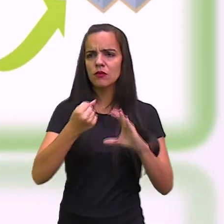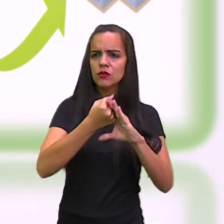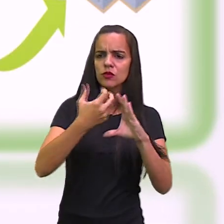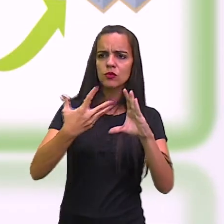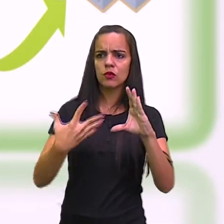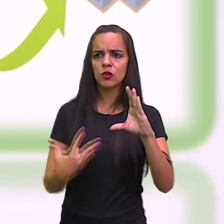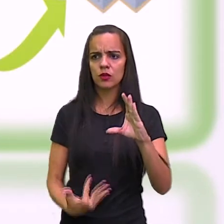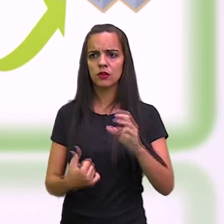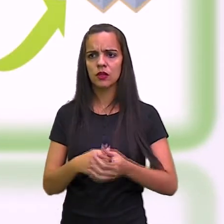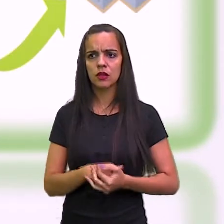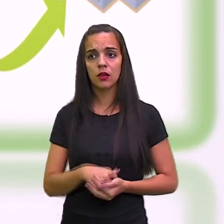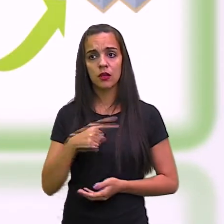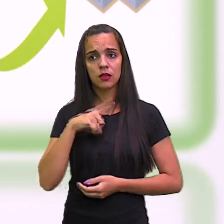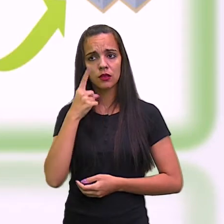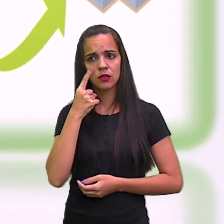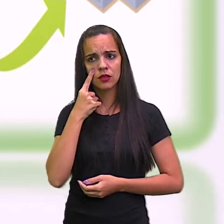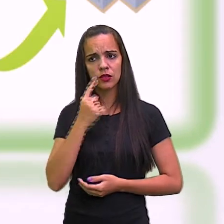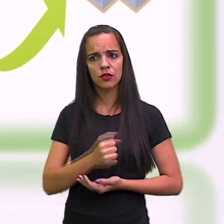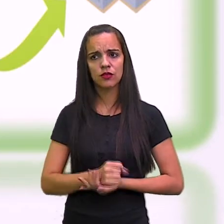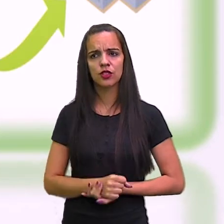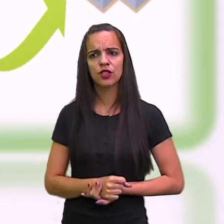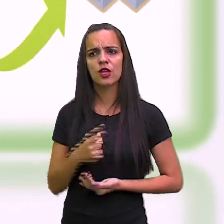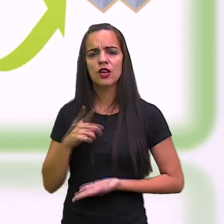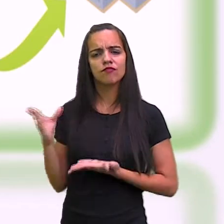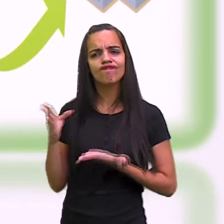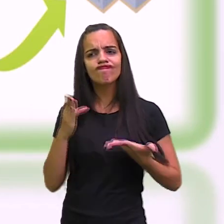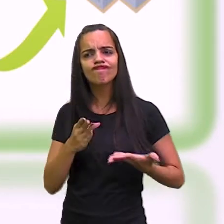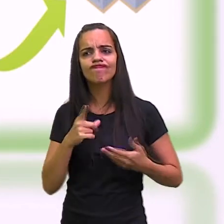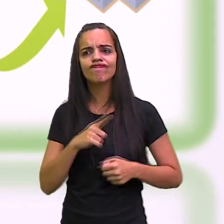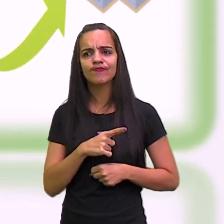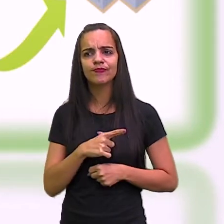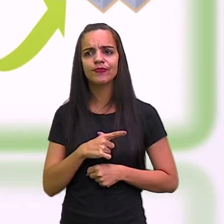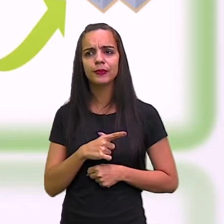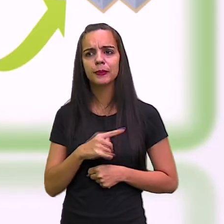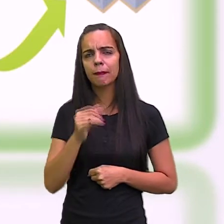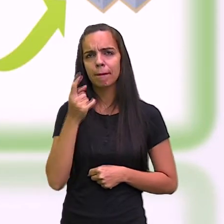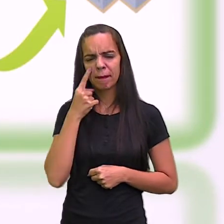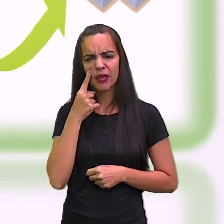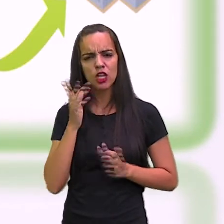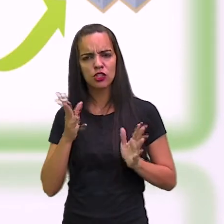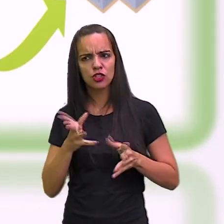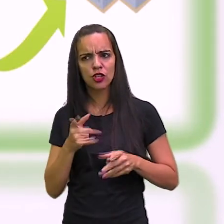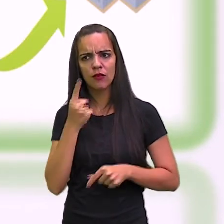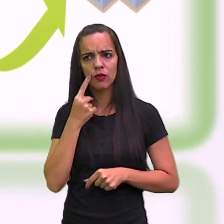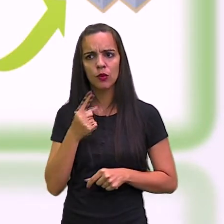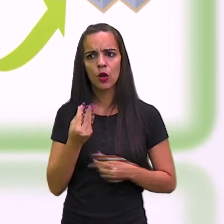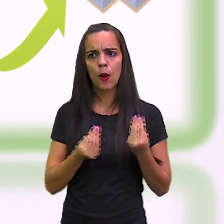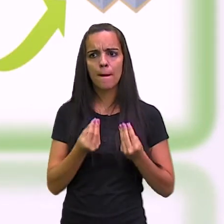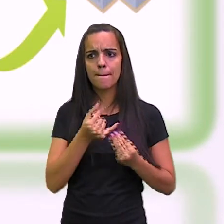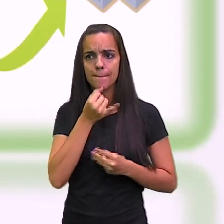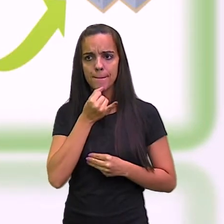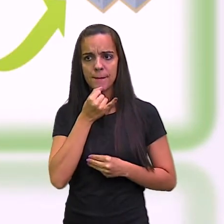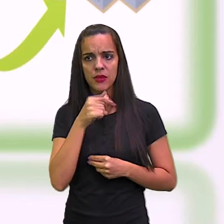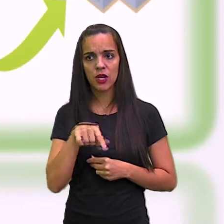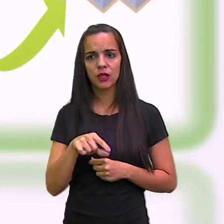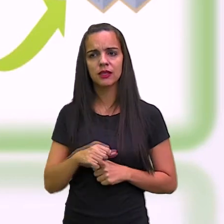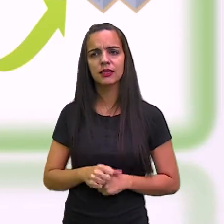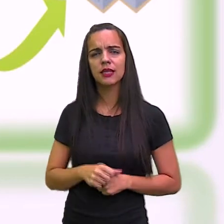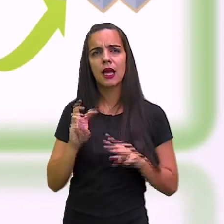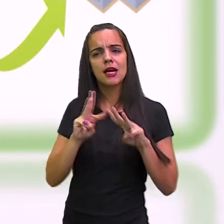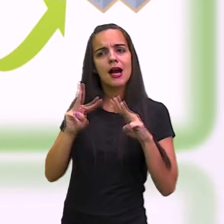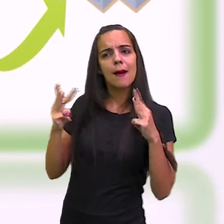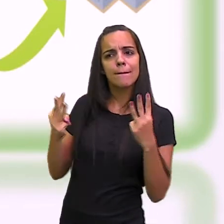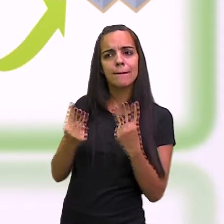gasificação. Olha, vem de onde? Gás, não é mesmo? Assim como a pirólise, a